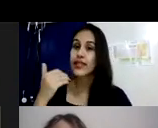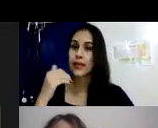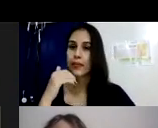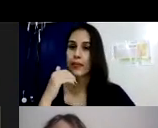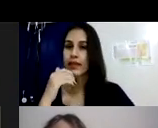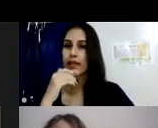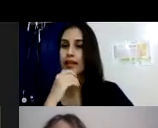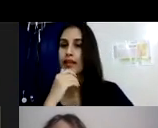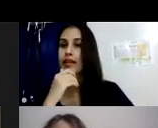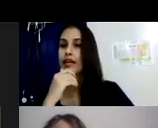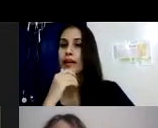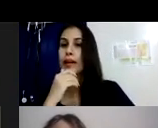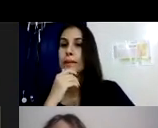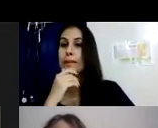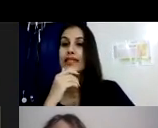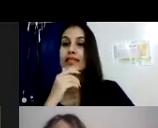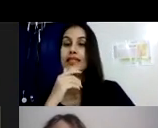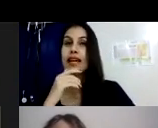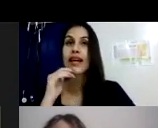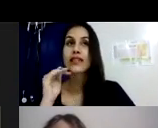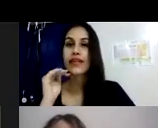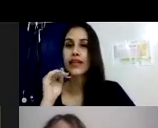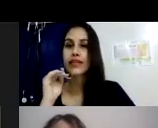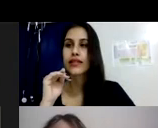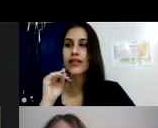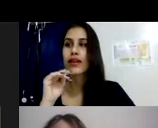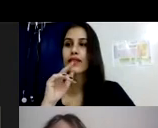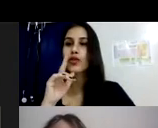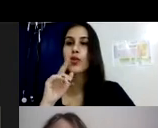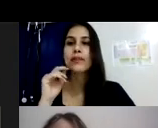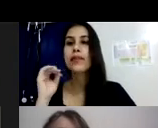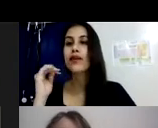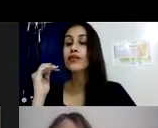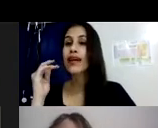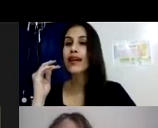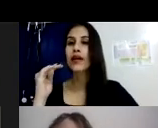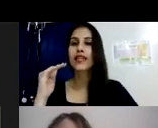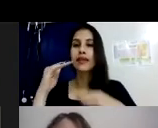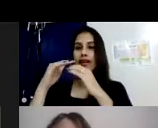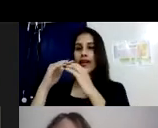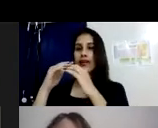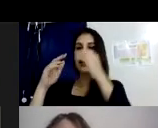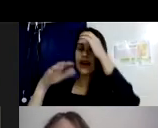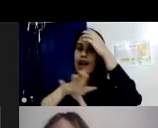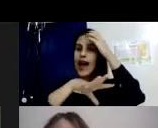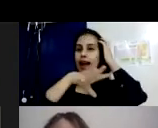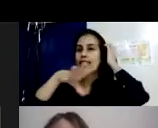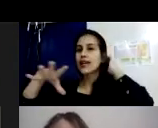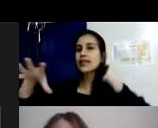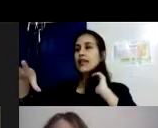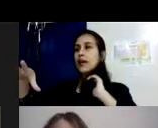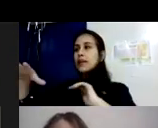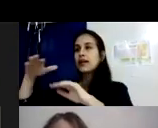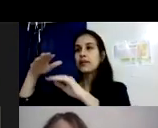que fazer, né? Mas, às vezes, não é bem um degrau. Sabe a